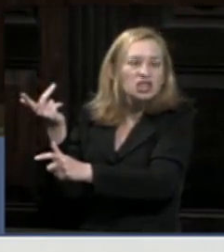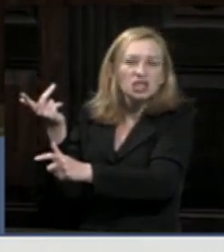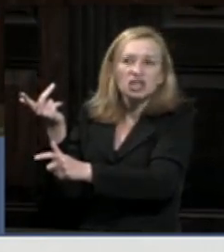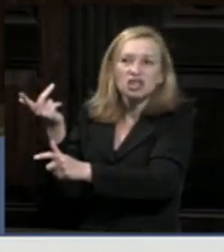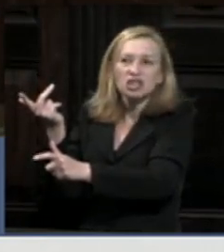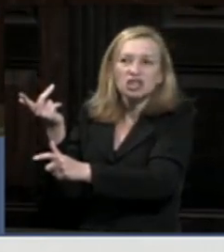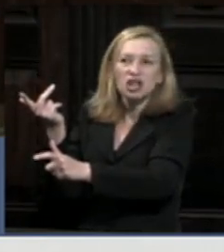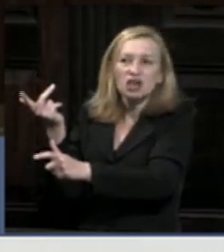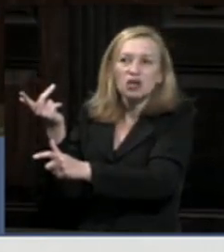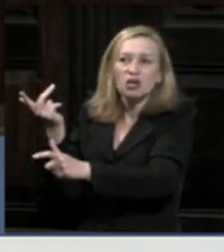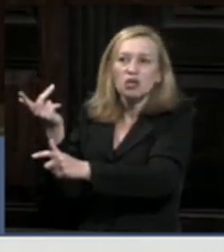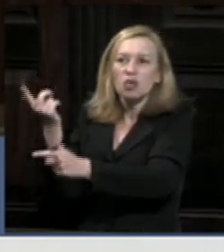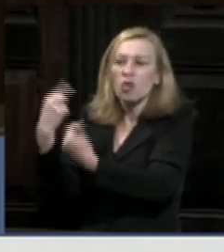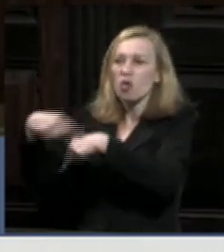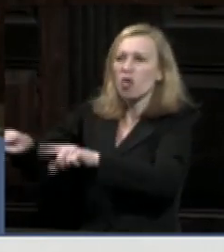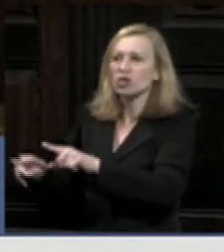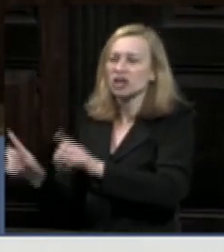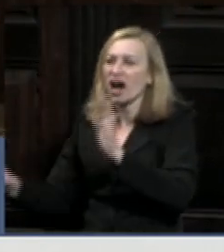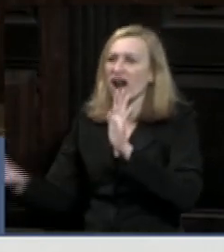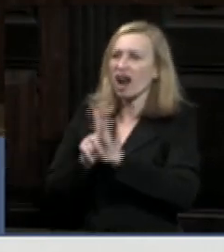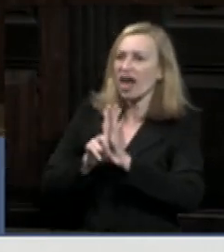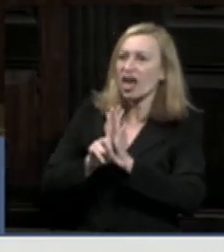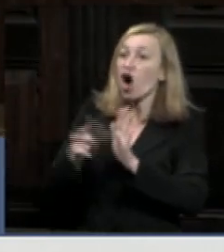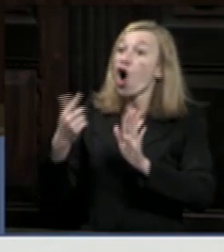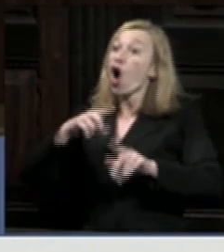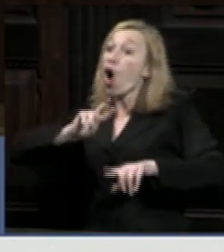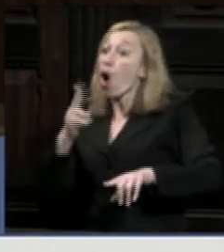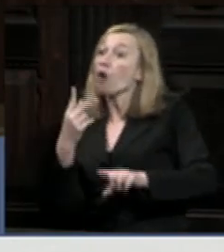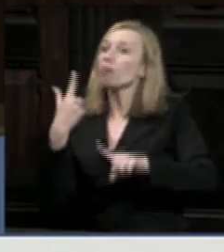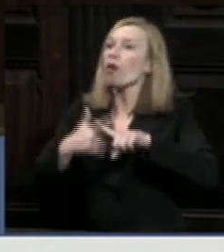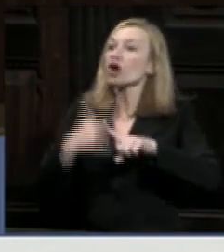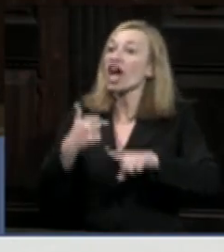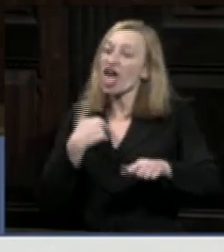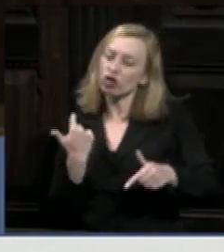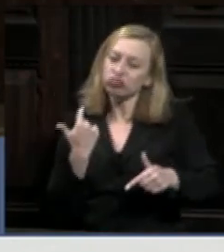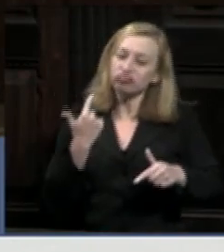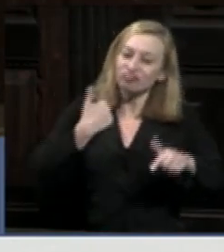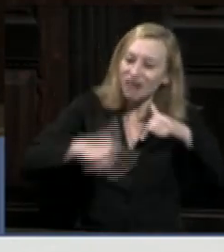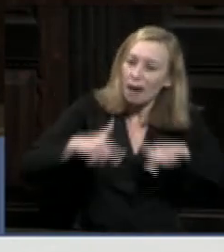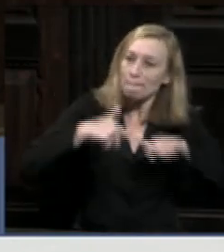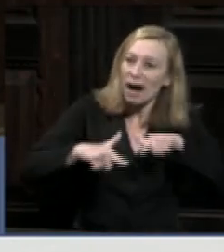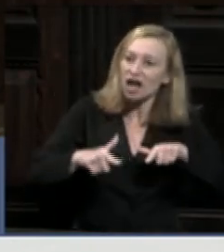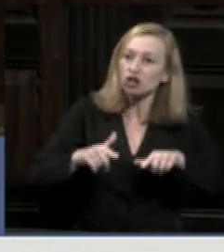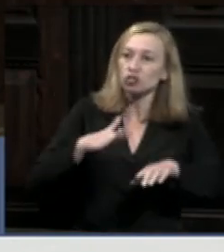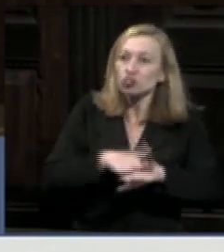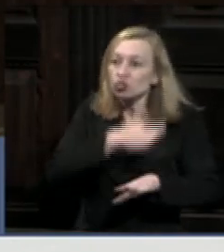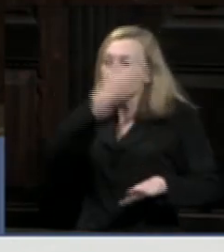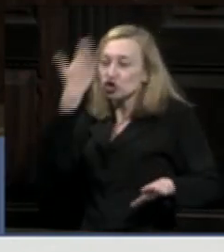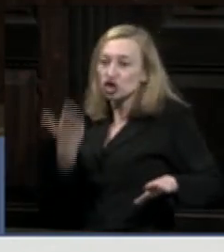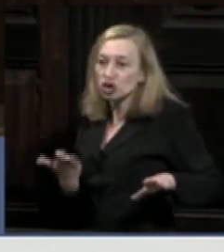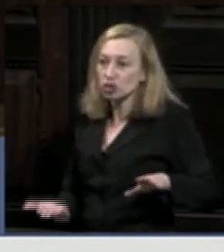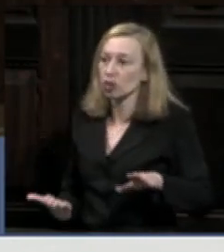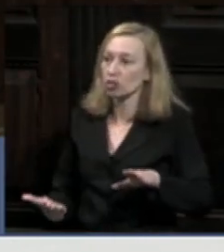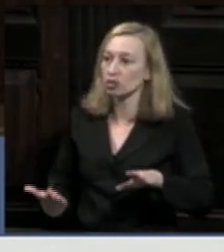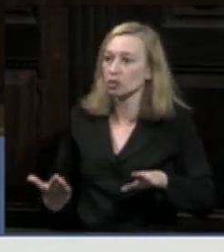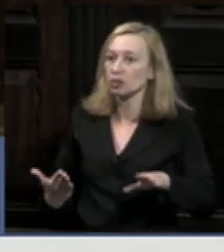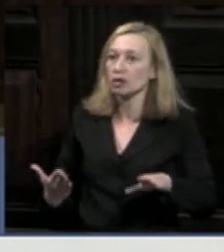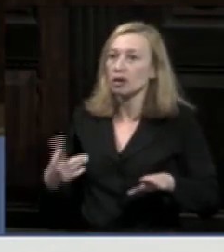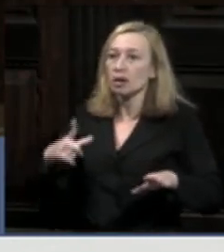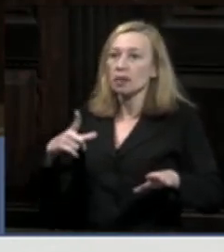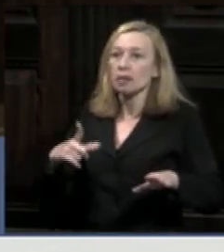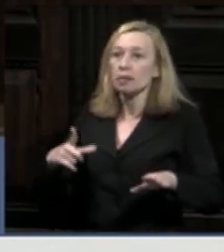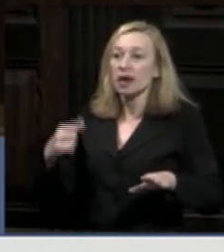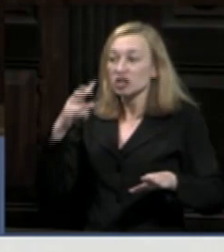lei você pule terá porque o trabalho noite dia pra lhe hospital meu mandato como deputado estadual porque o meu